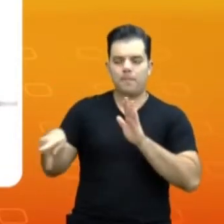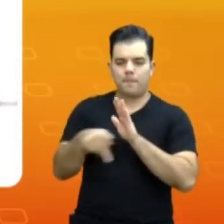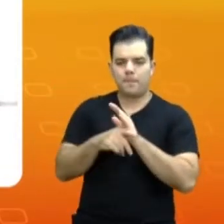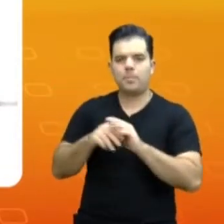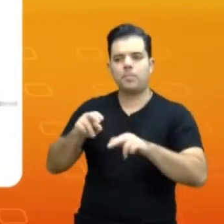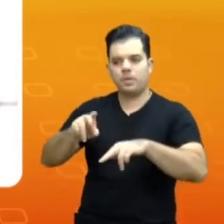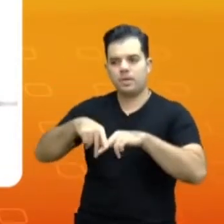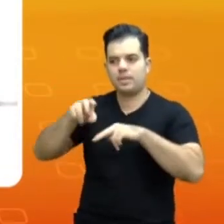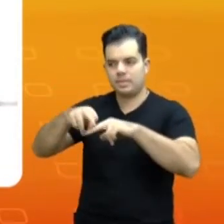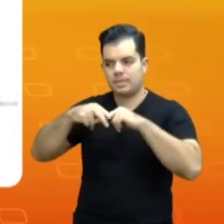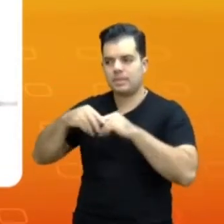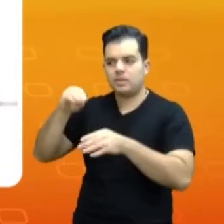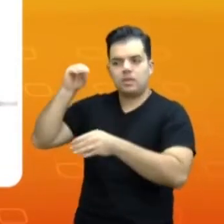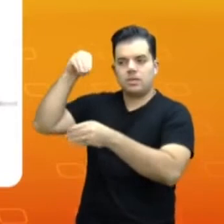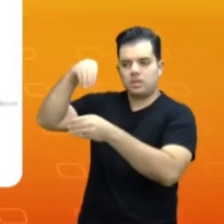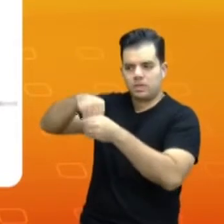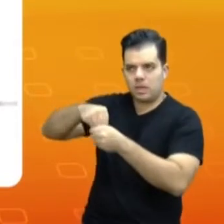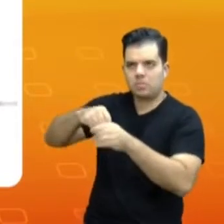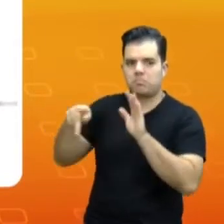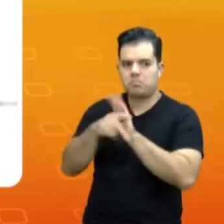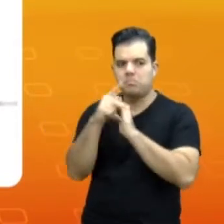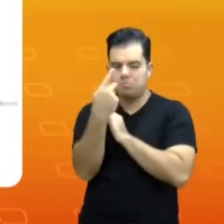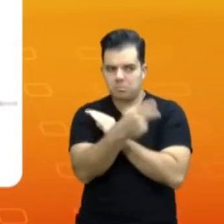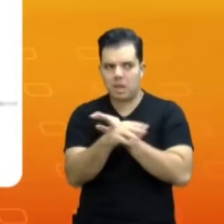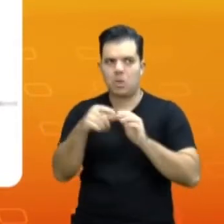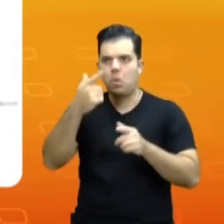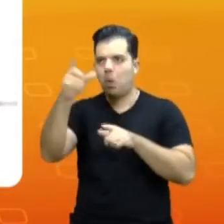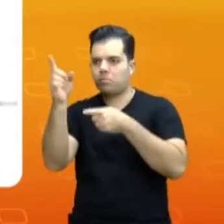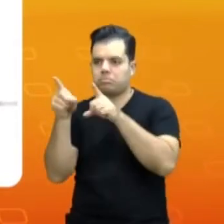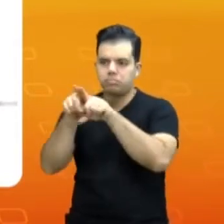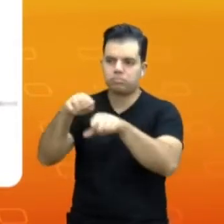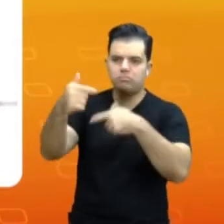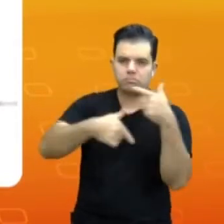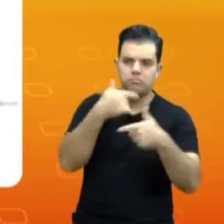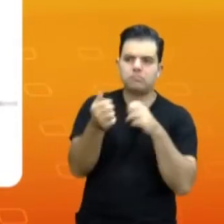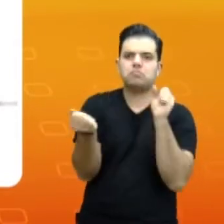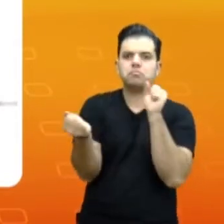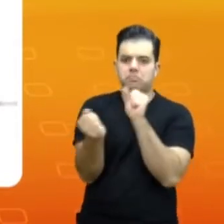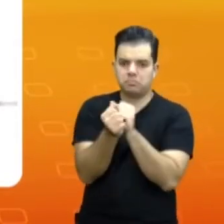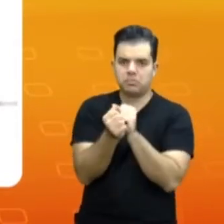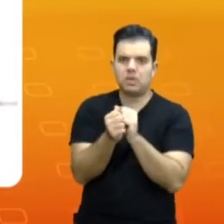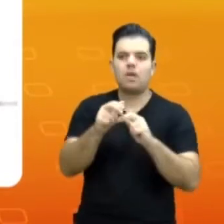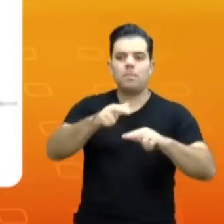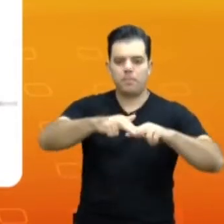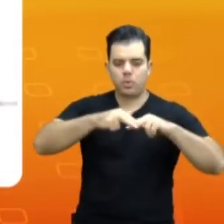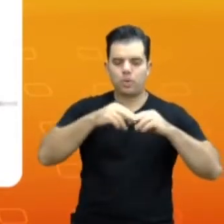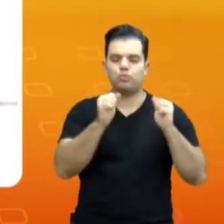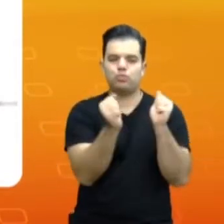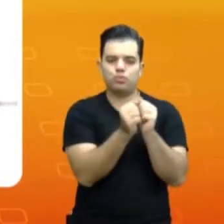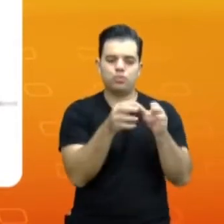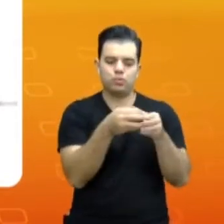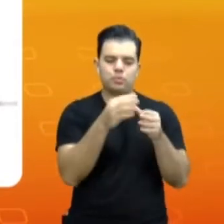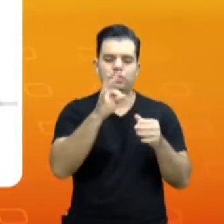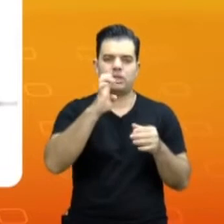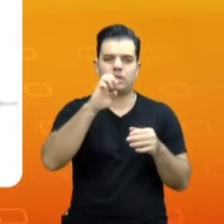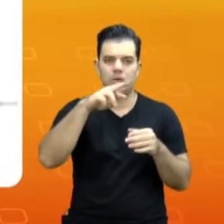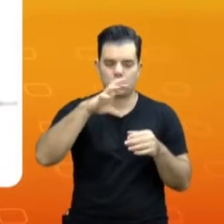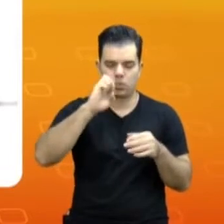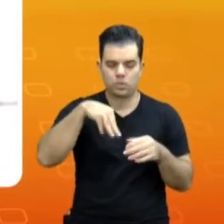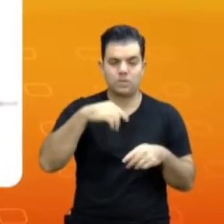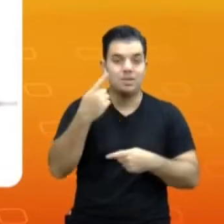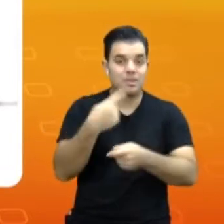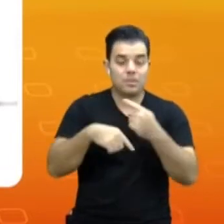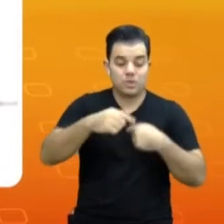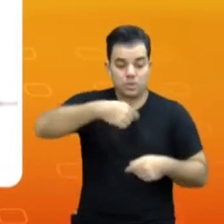através de redes próprias e também de terceiros, né? Mas isso passa ali pelo provedor de telecom e a nossa responsabilidade